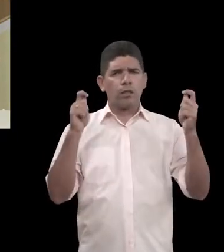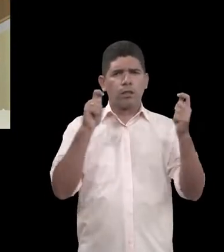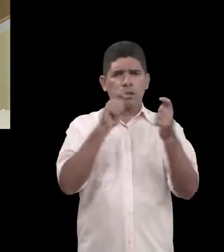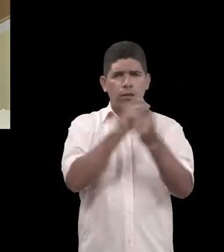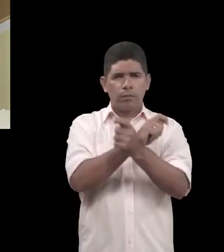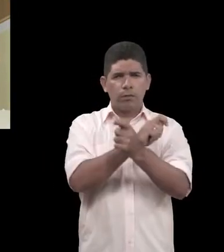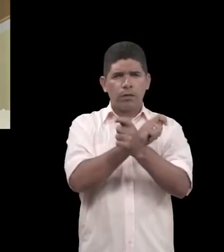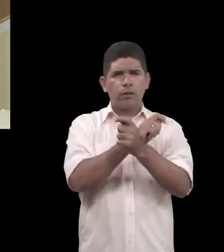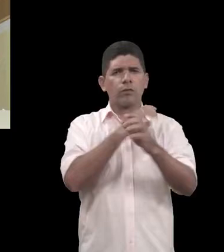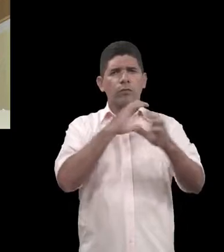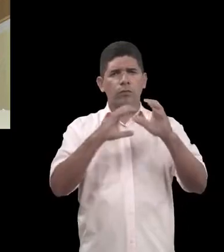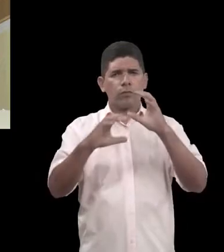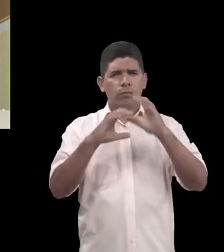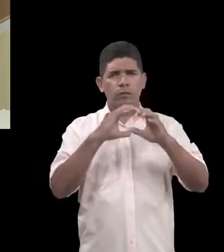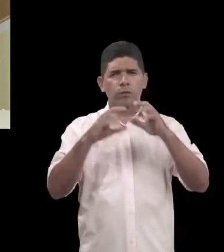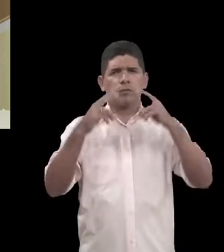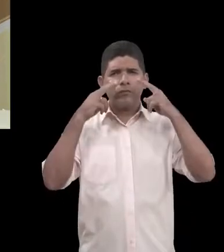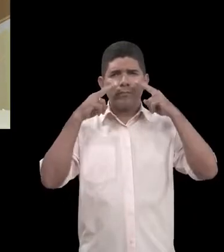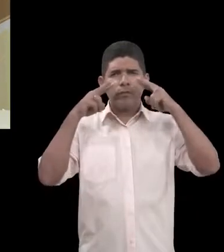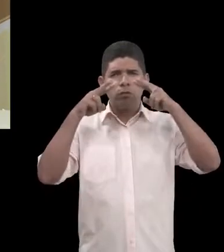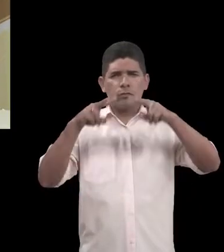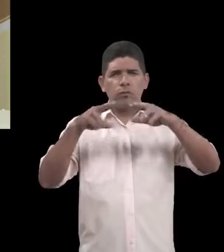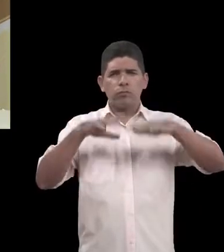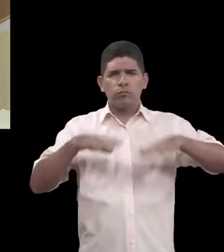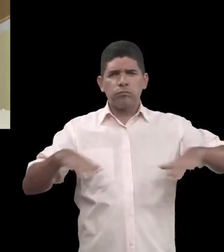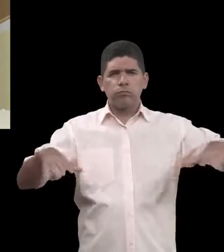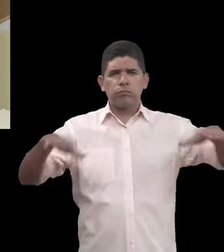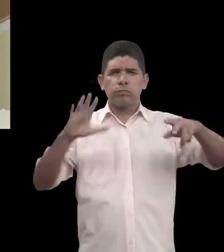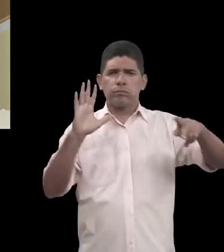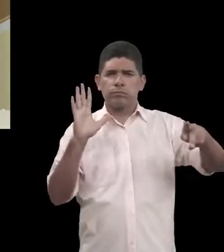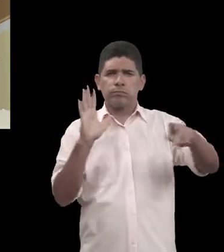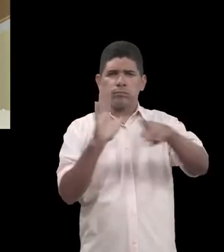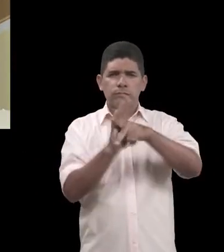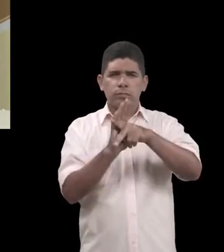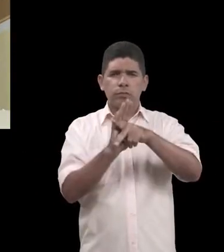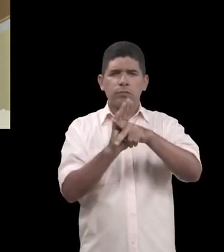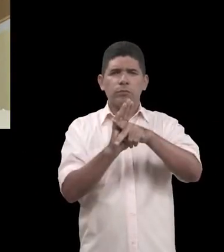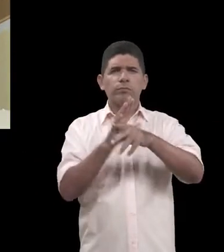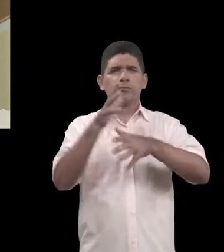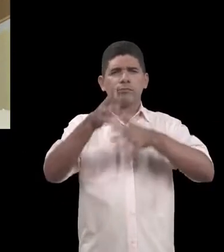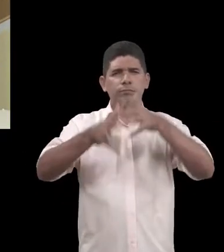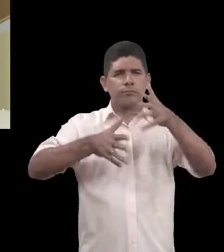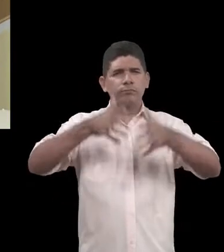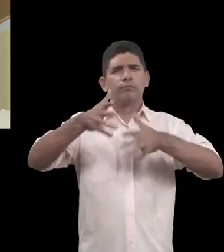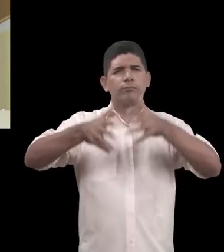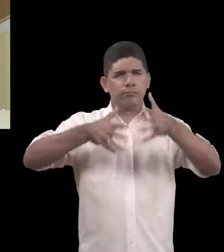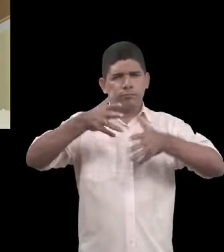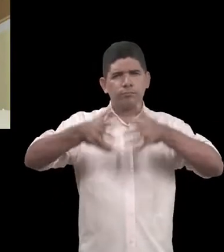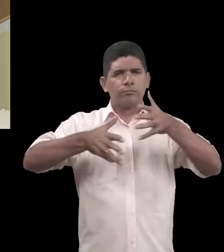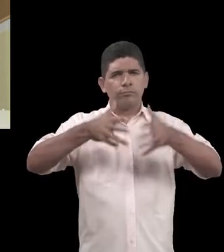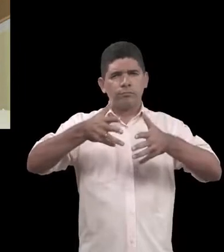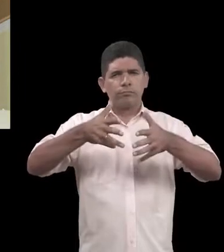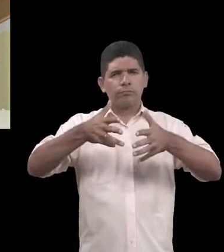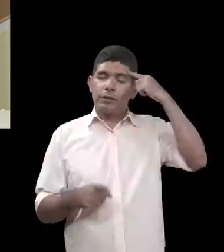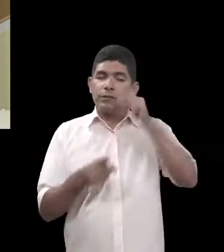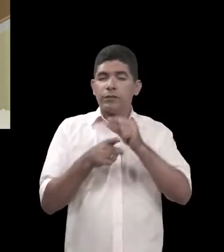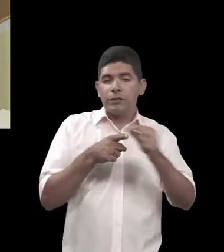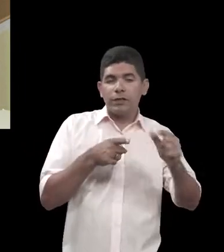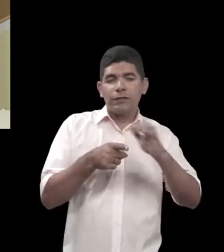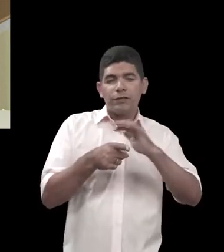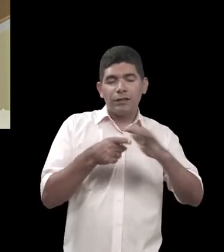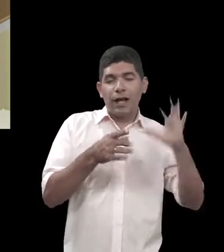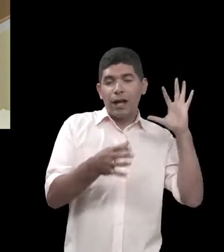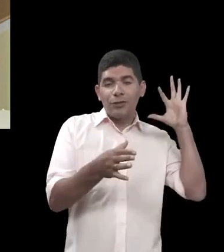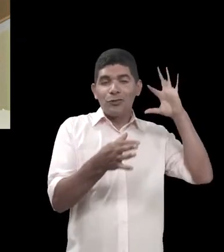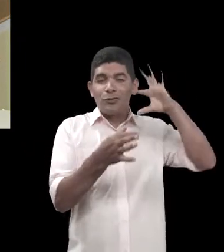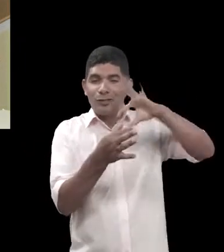a modalidade visual e espacial da língua de sinais. Então, quando a gente ouve fonética e fonologia, a gente